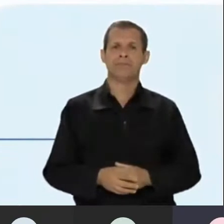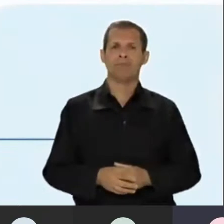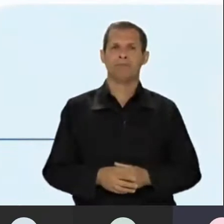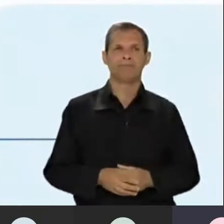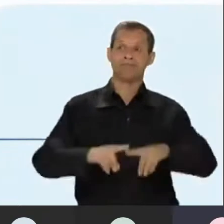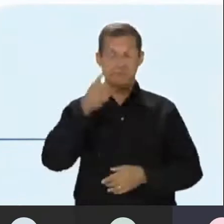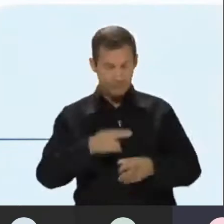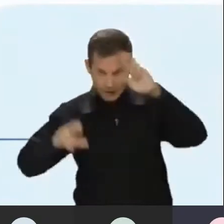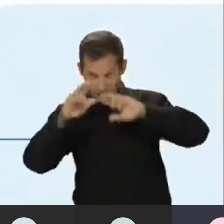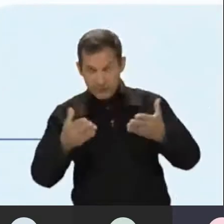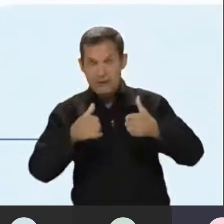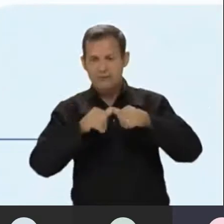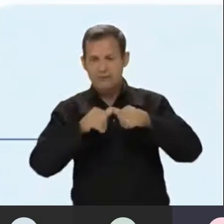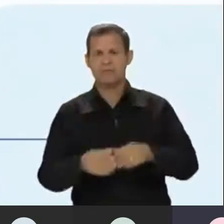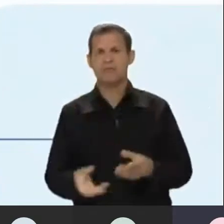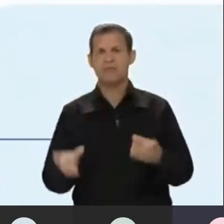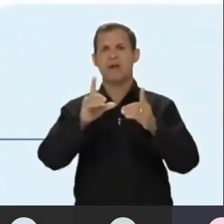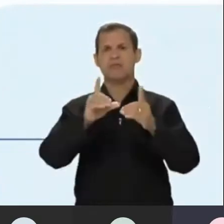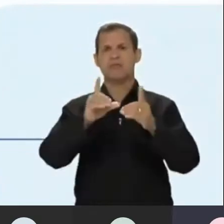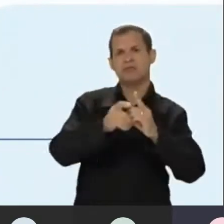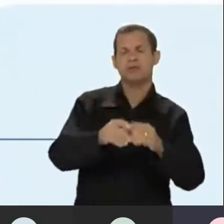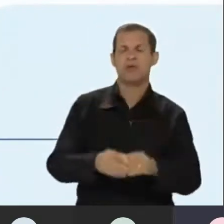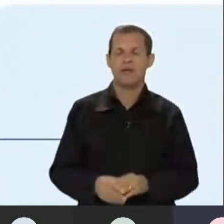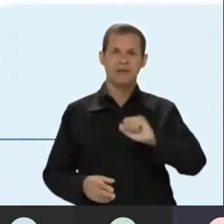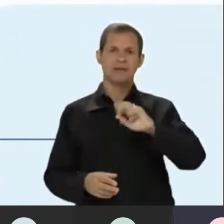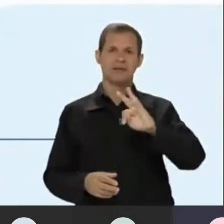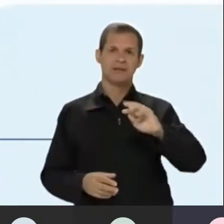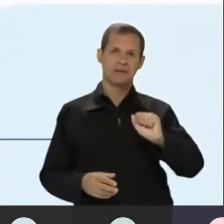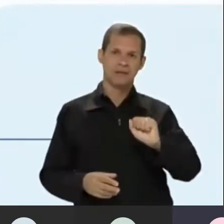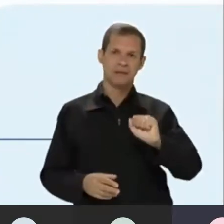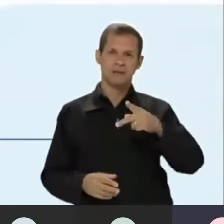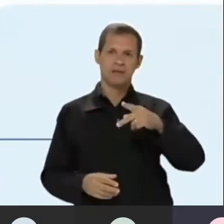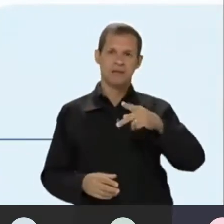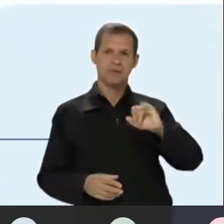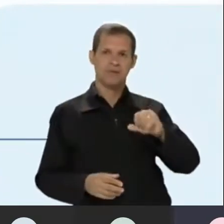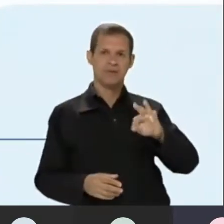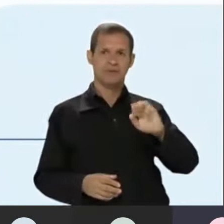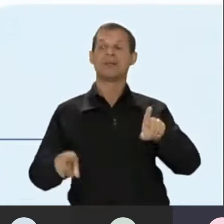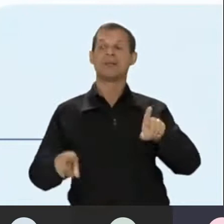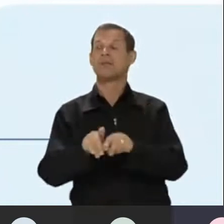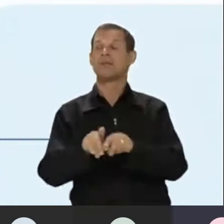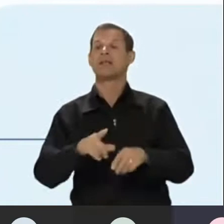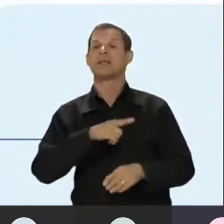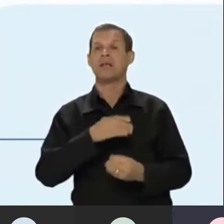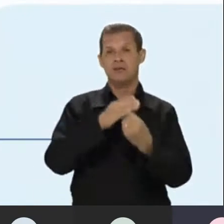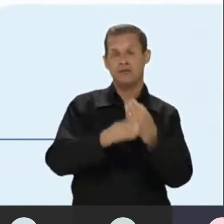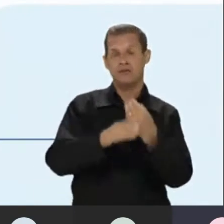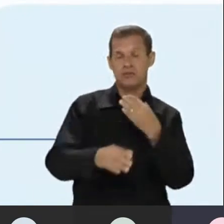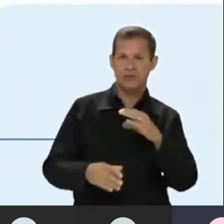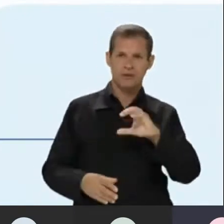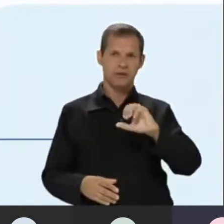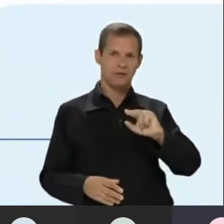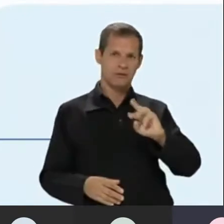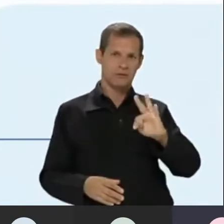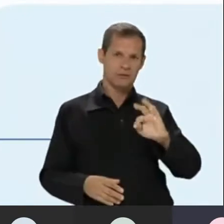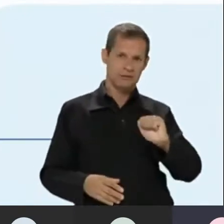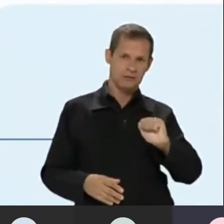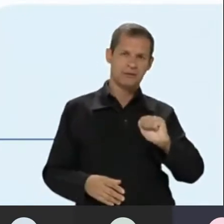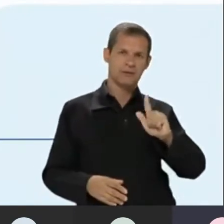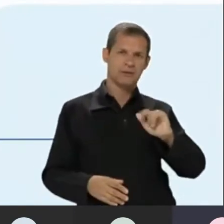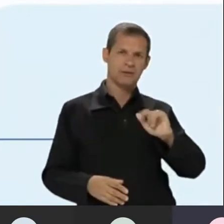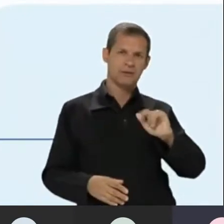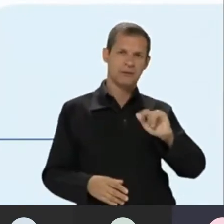E o que a gente consegue observar aqui? Essa junção da carta psicométrica, que vai dar, então, origem à carta de Givone. Daqui